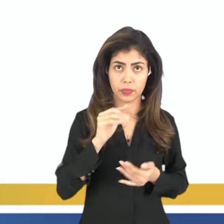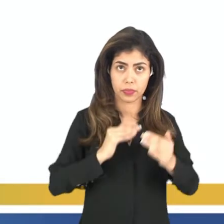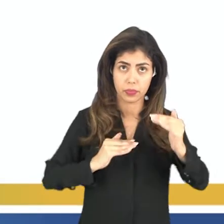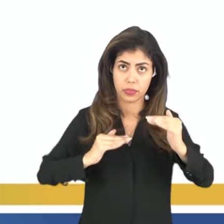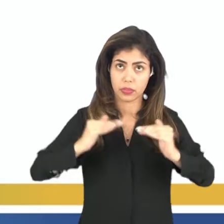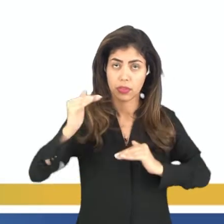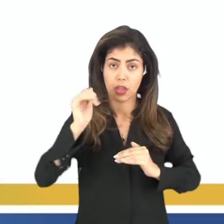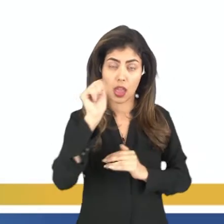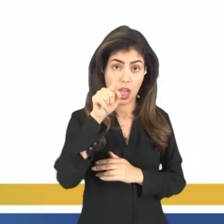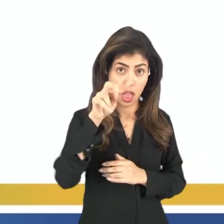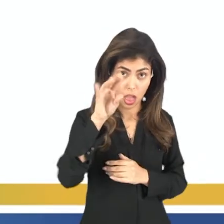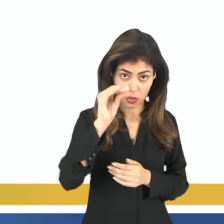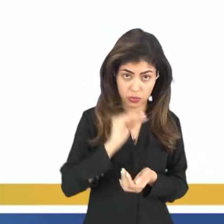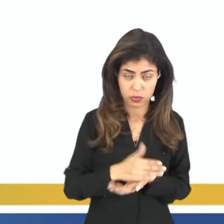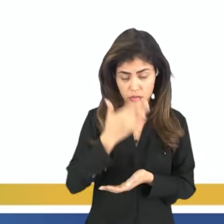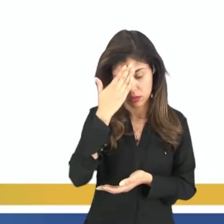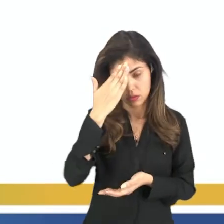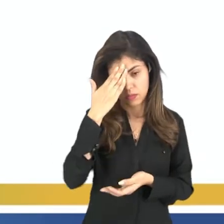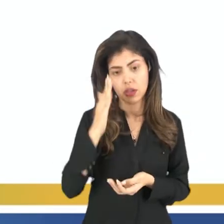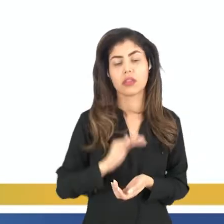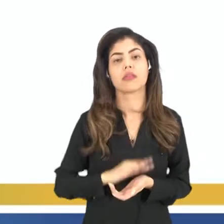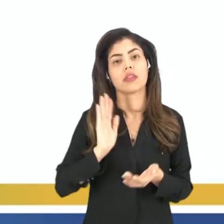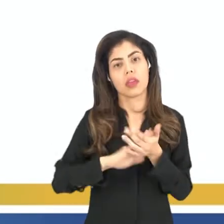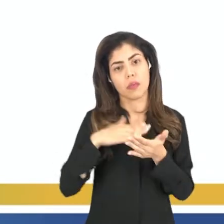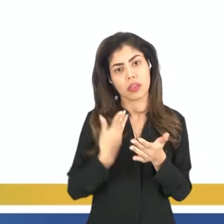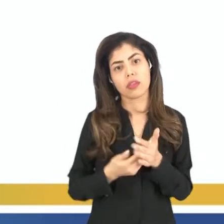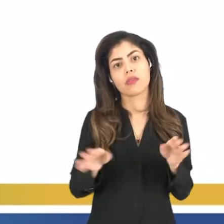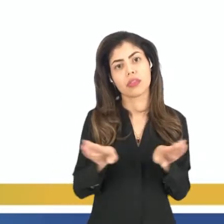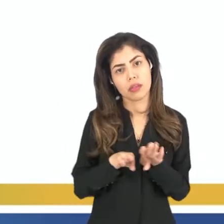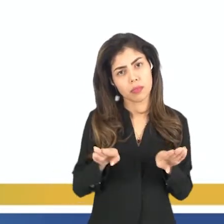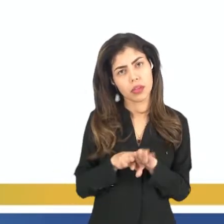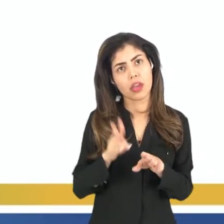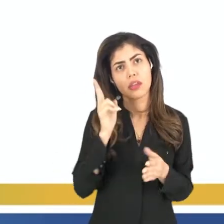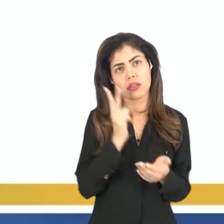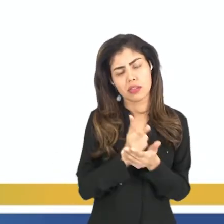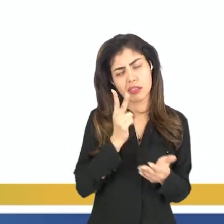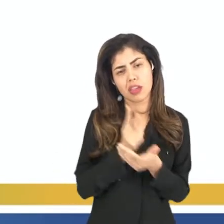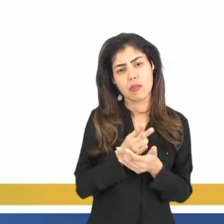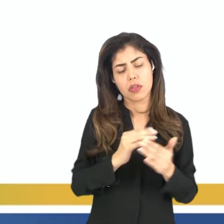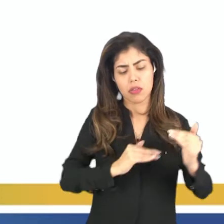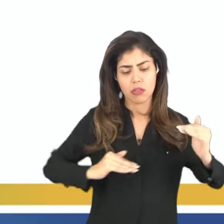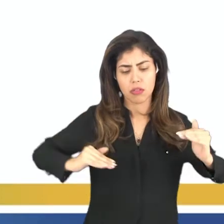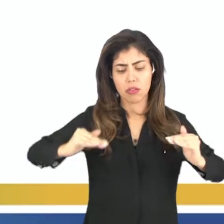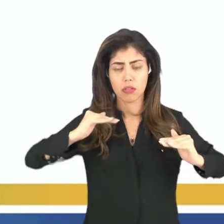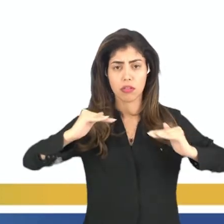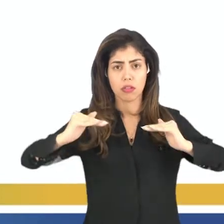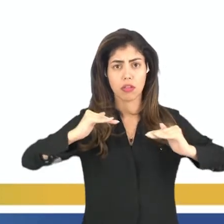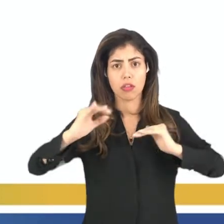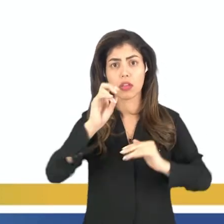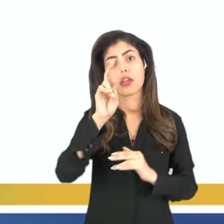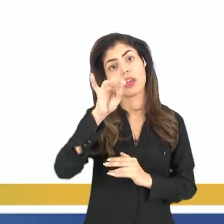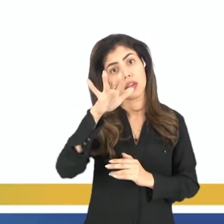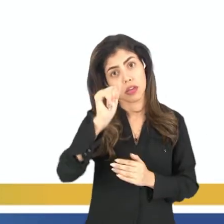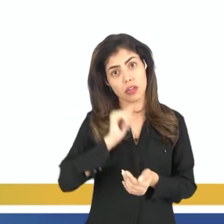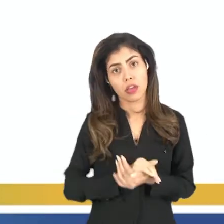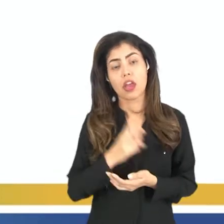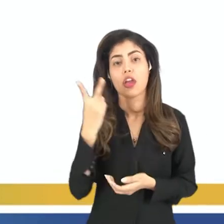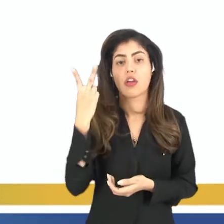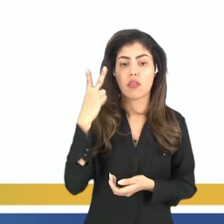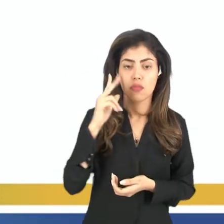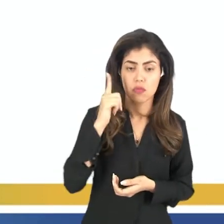mais alto de compreensão e interpretação, certo? Então, sempre que eu estabeleço aí uma leitura crítica, eu vou